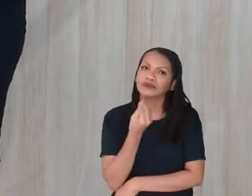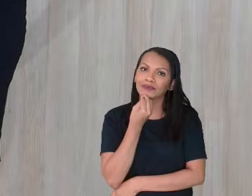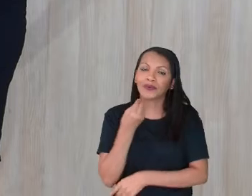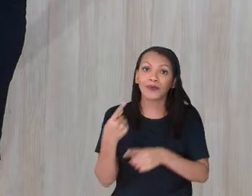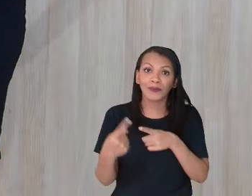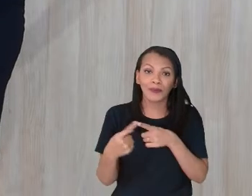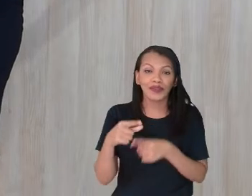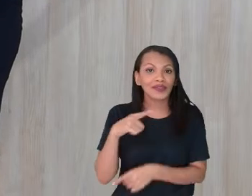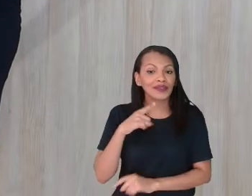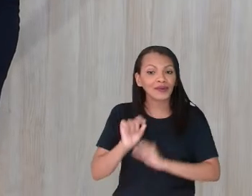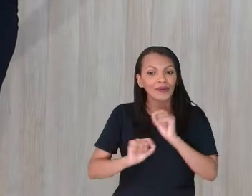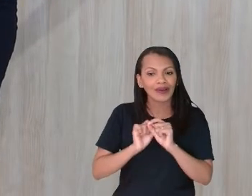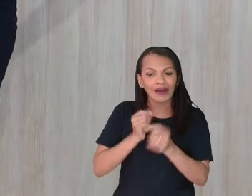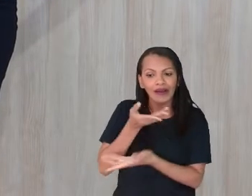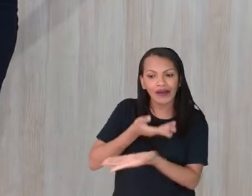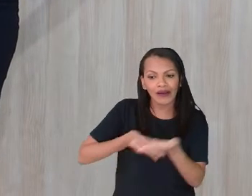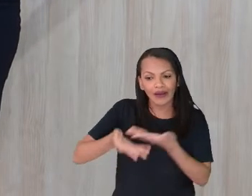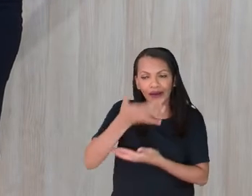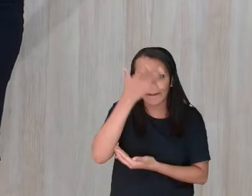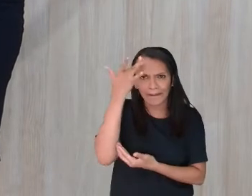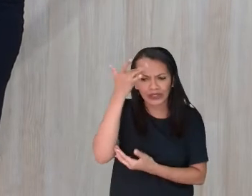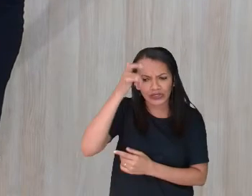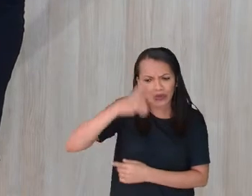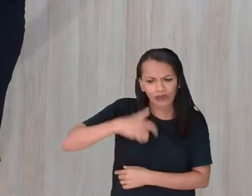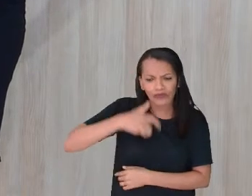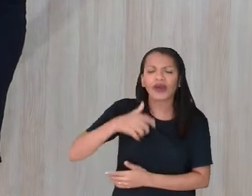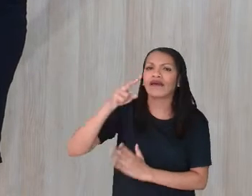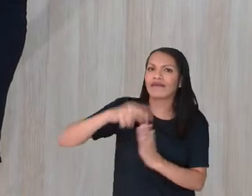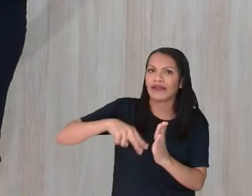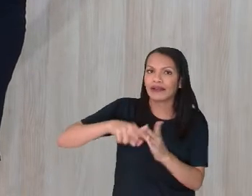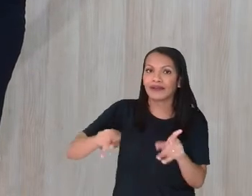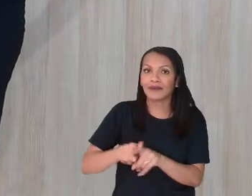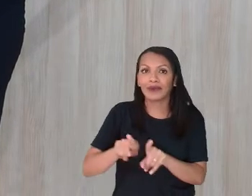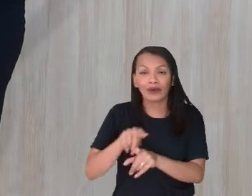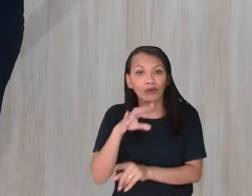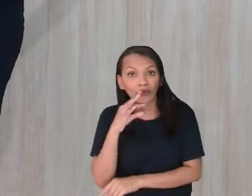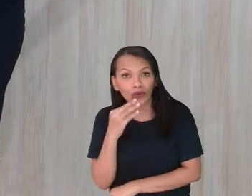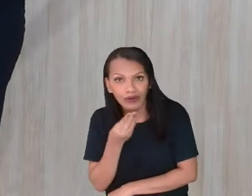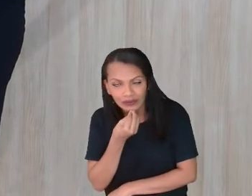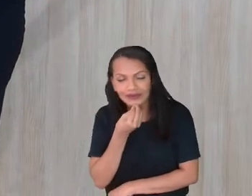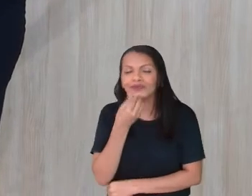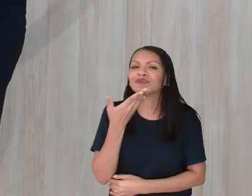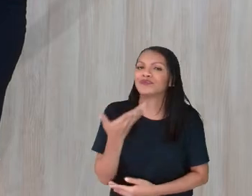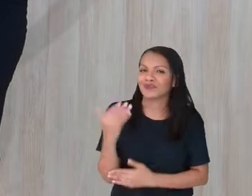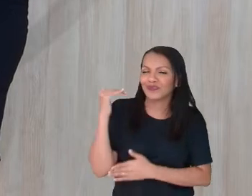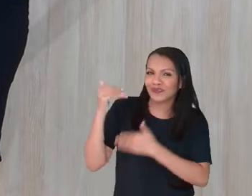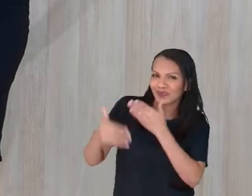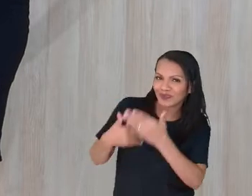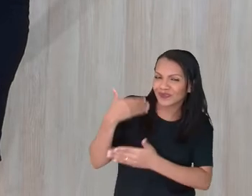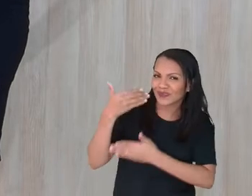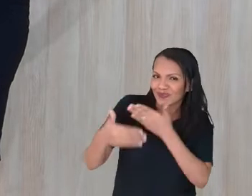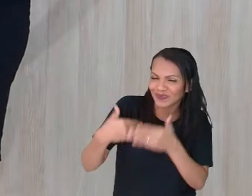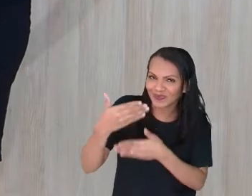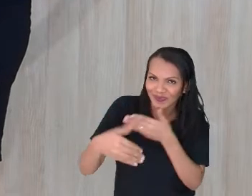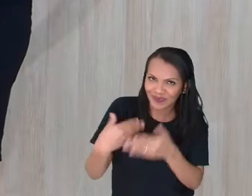a gente tem o quê? A gente envolve o leitor e o conhecimento e as lições vão sendo passadas de